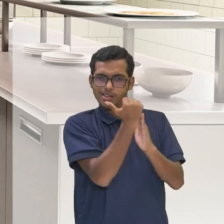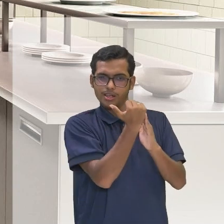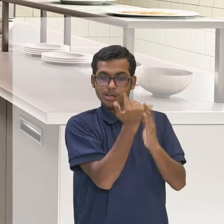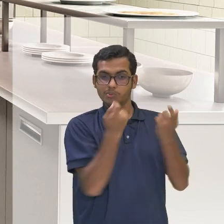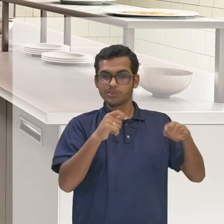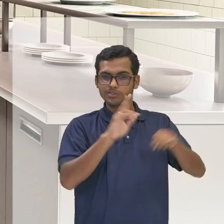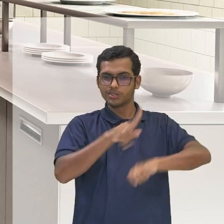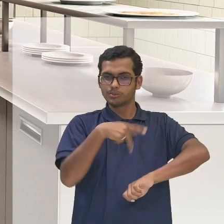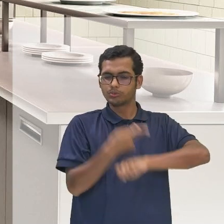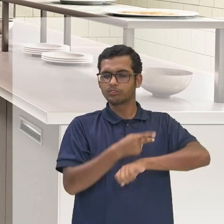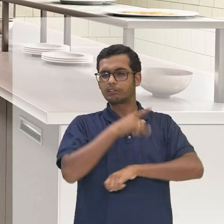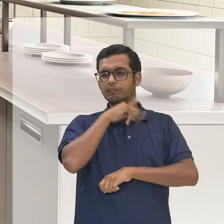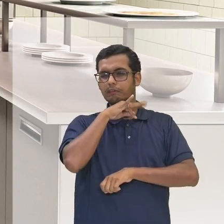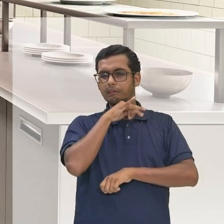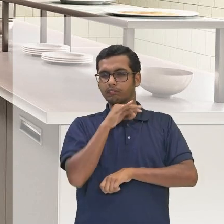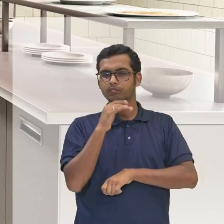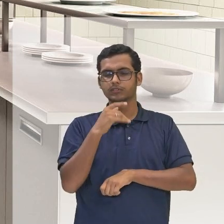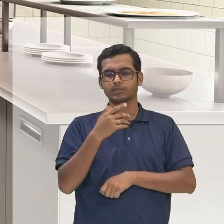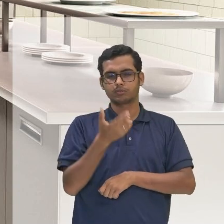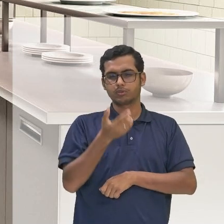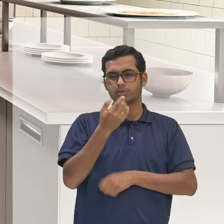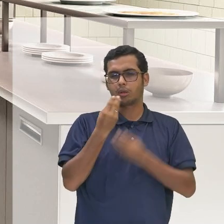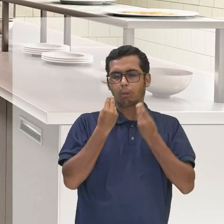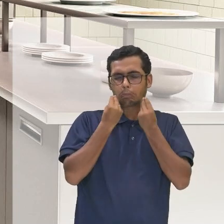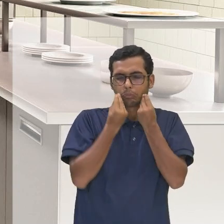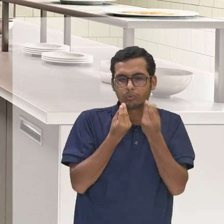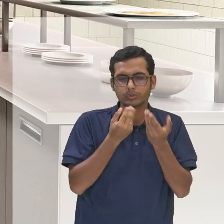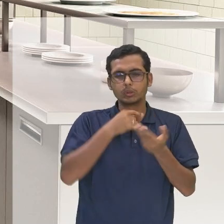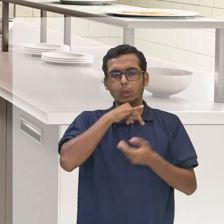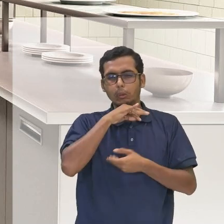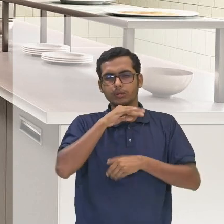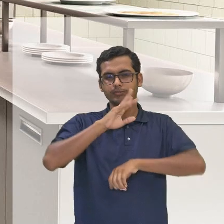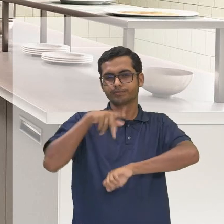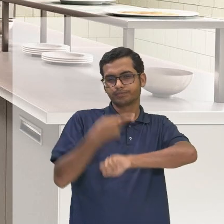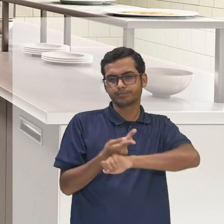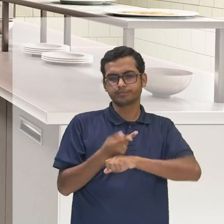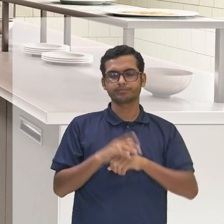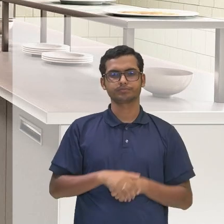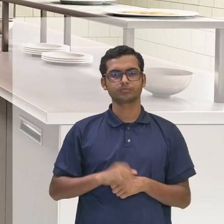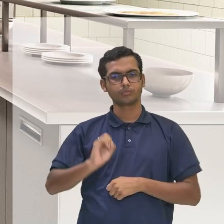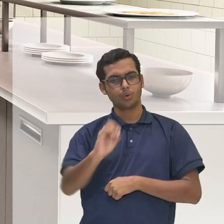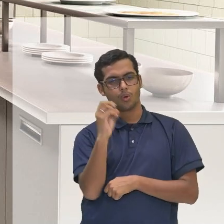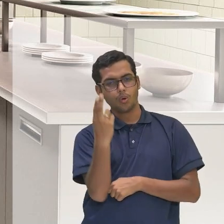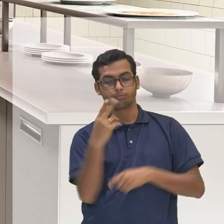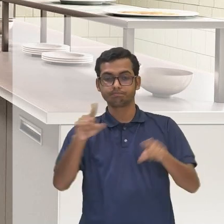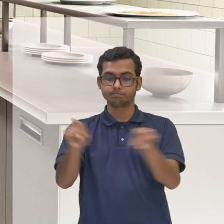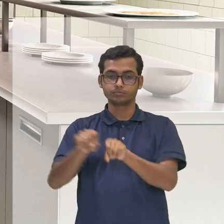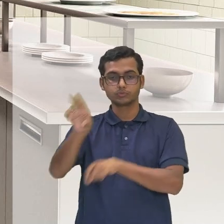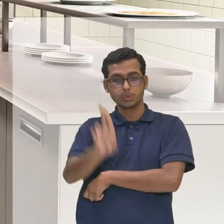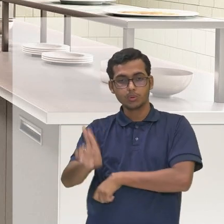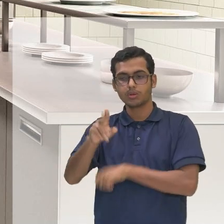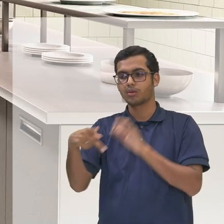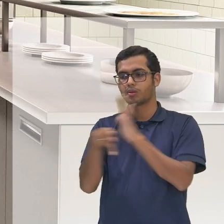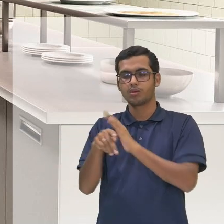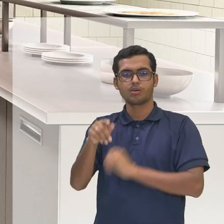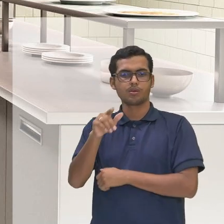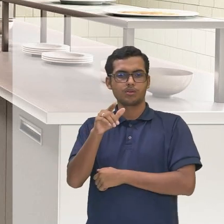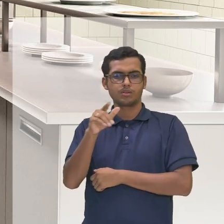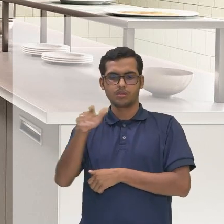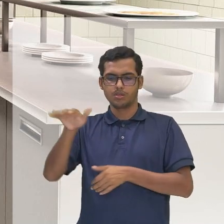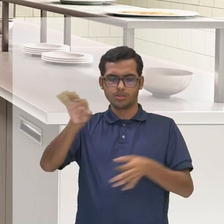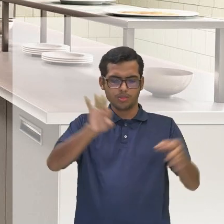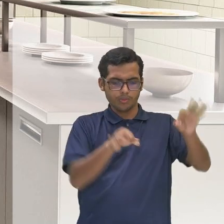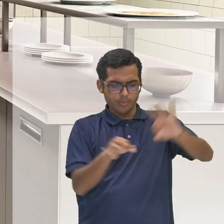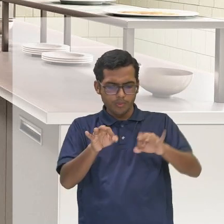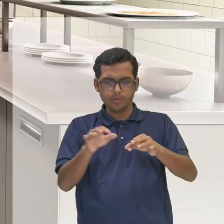da forma também, proporções erradas de líquidos e sólidos podem mudar a coloração e até